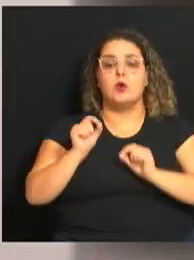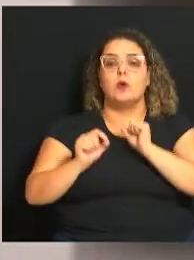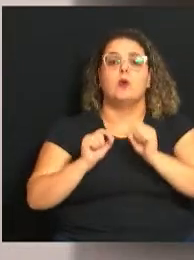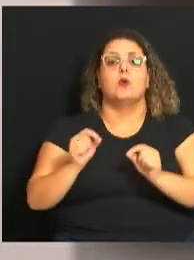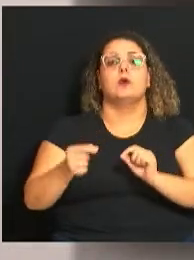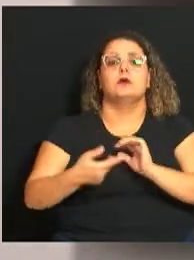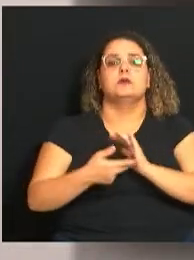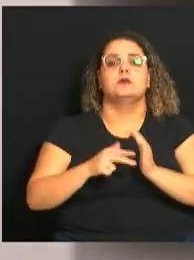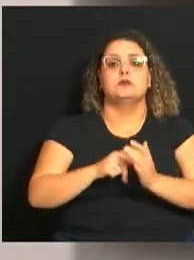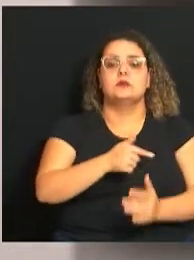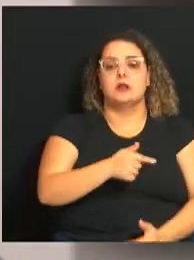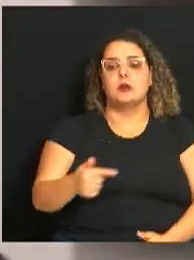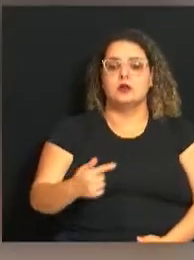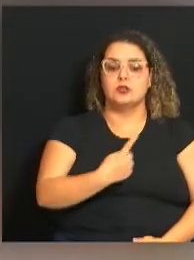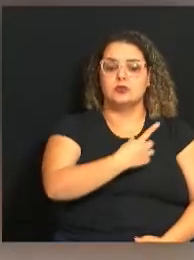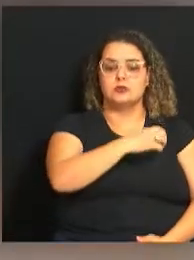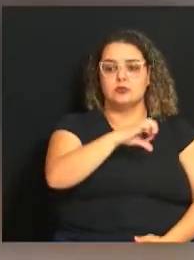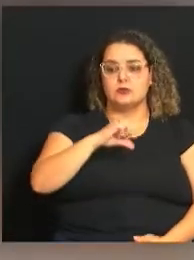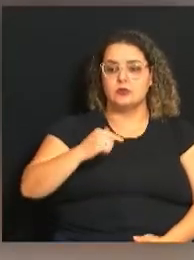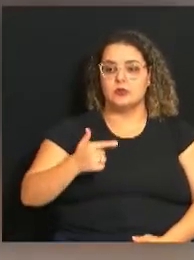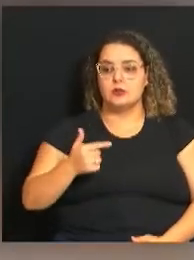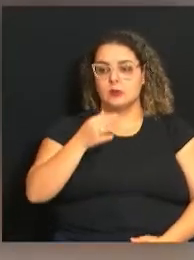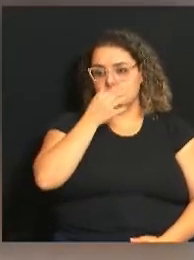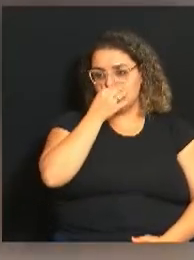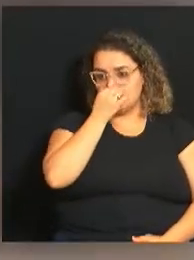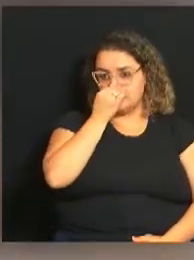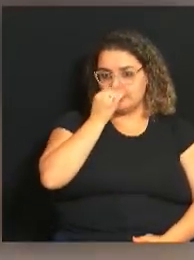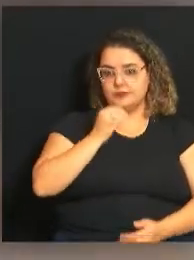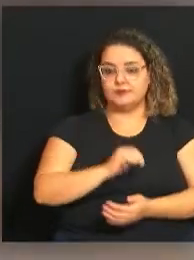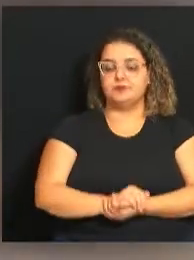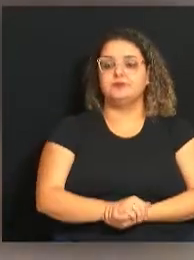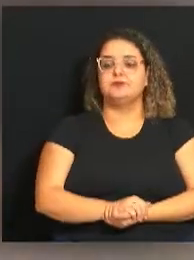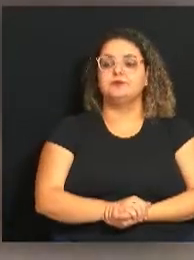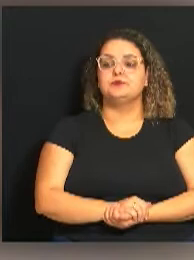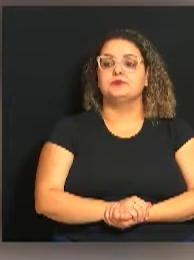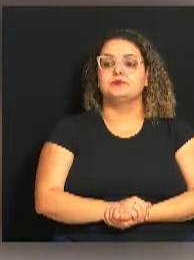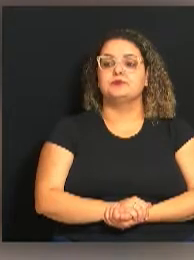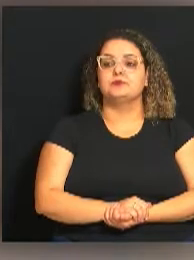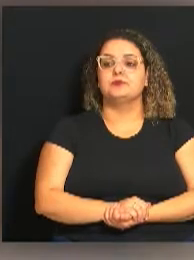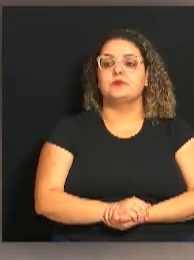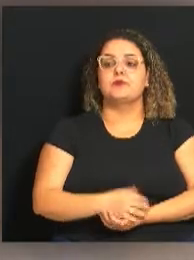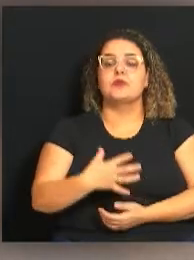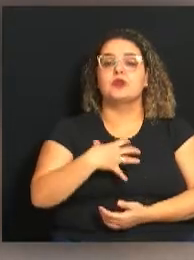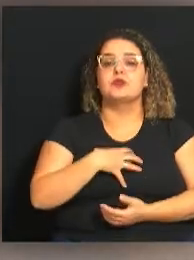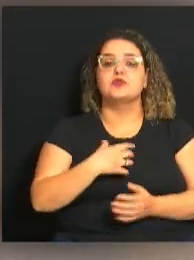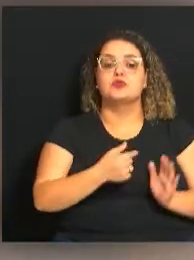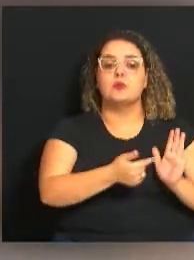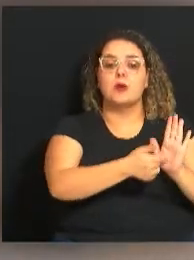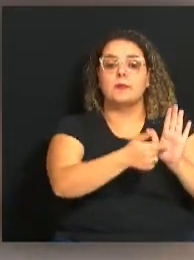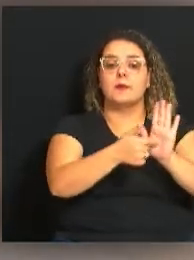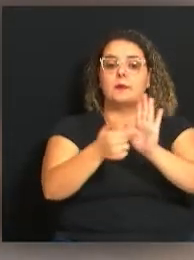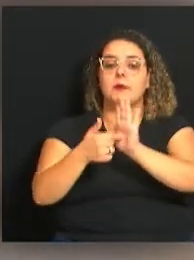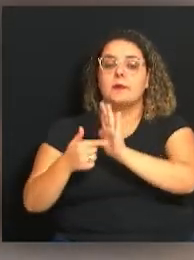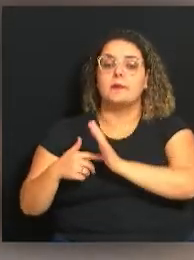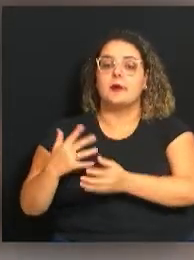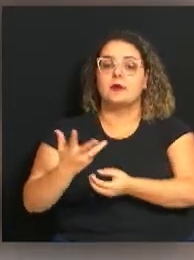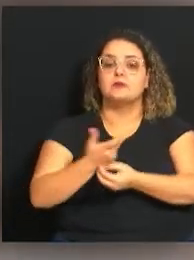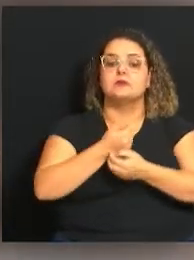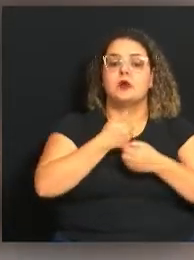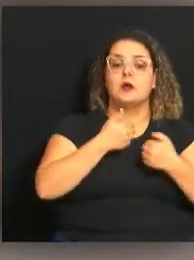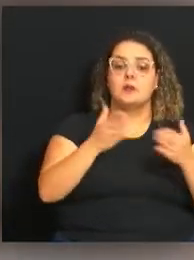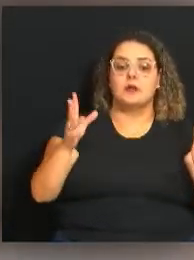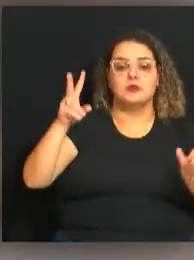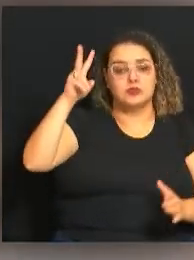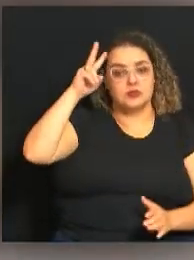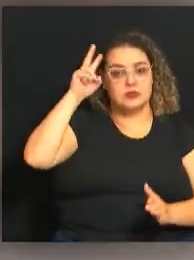de 1922. Ela se constituiu de uma exposição de artes aberta de segunda a